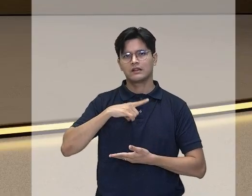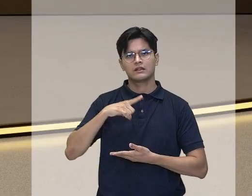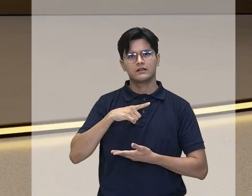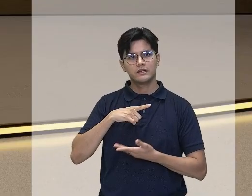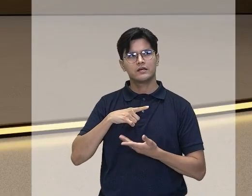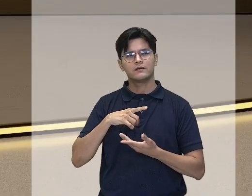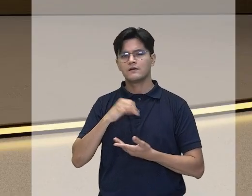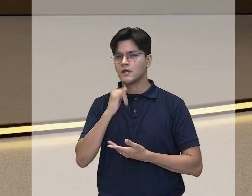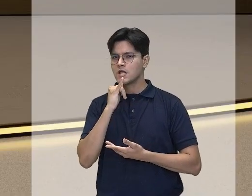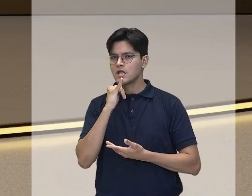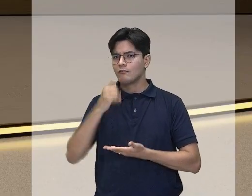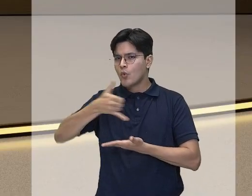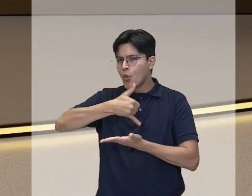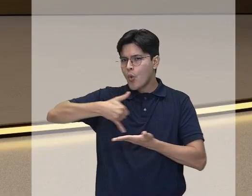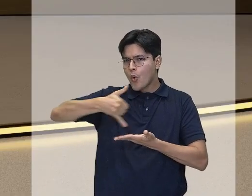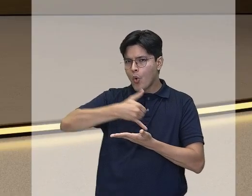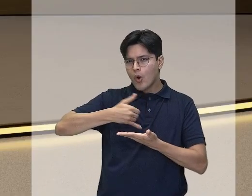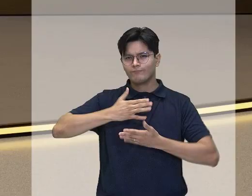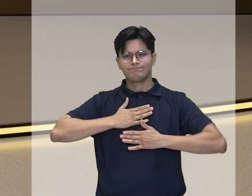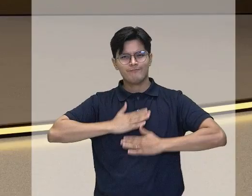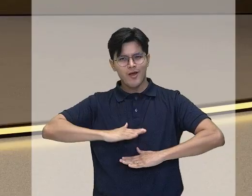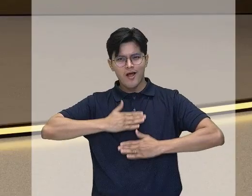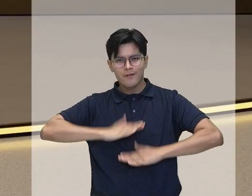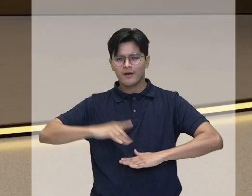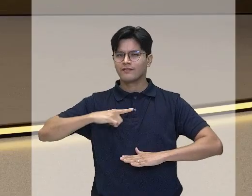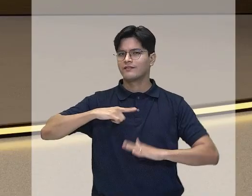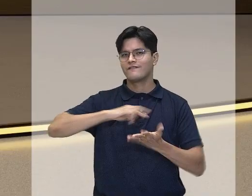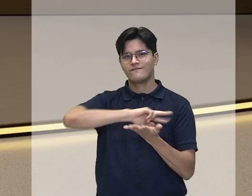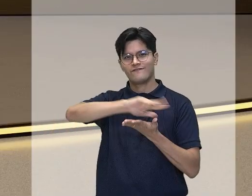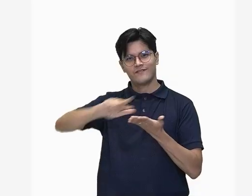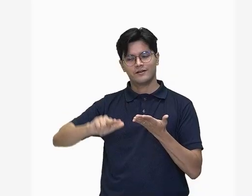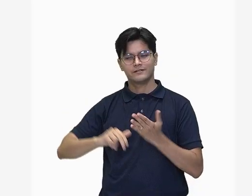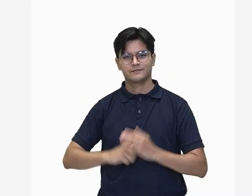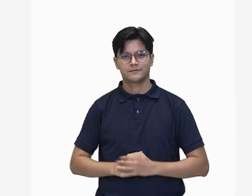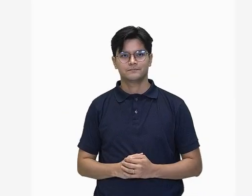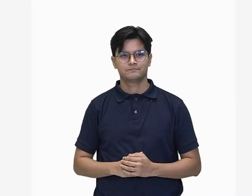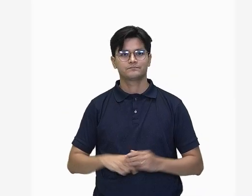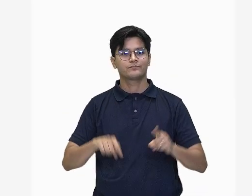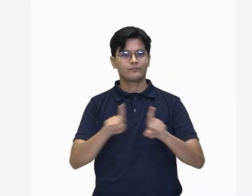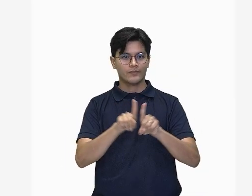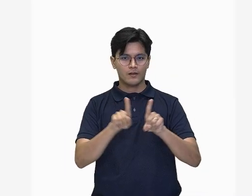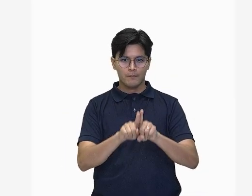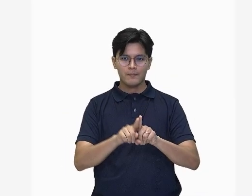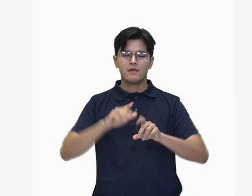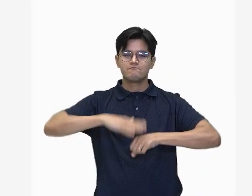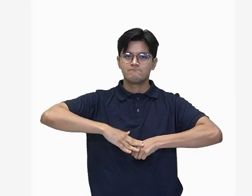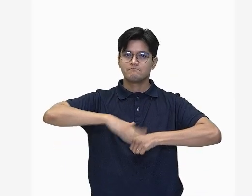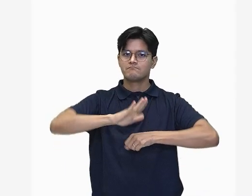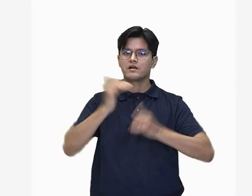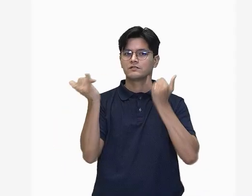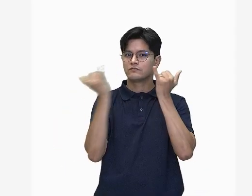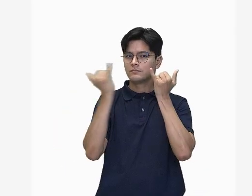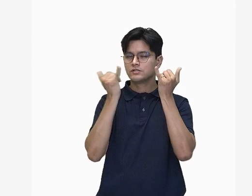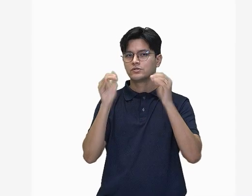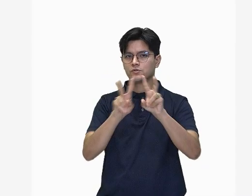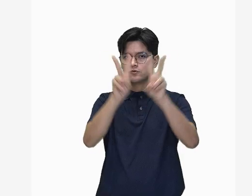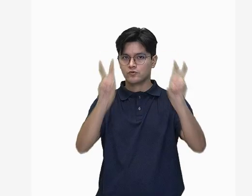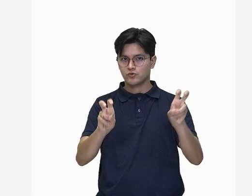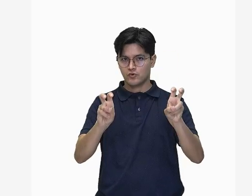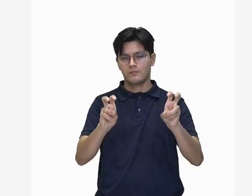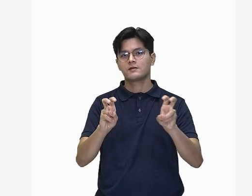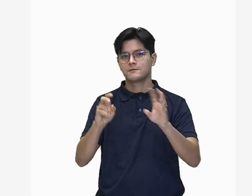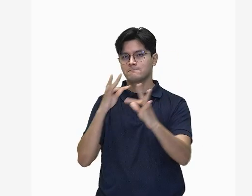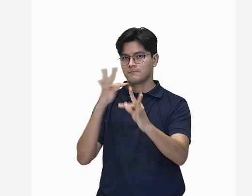calmante, né? Existem diferentes tipos. E aí a gente vai trazer também, né, mais informações sobre a fitoterapia no